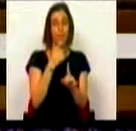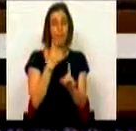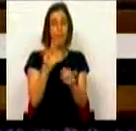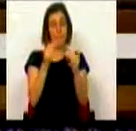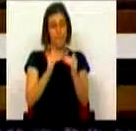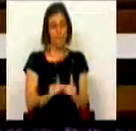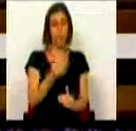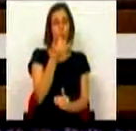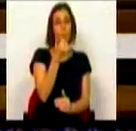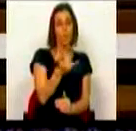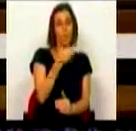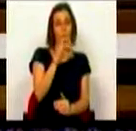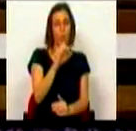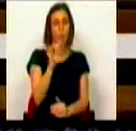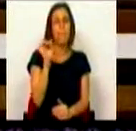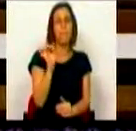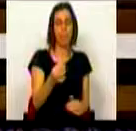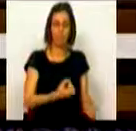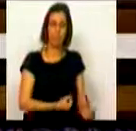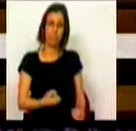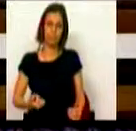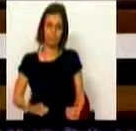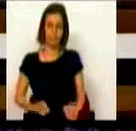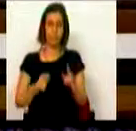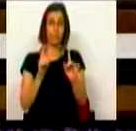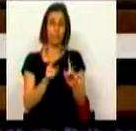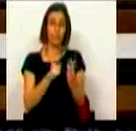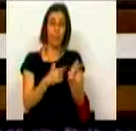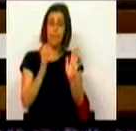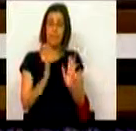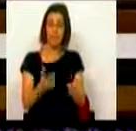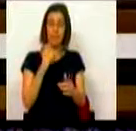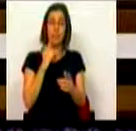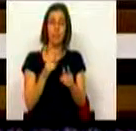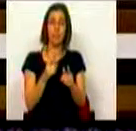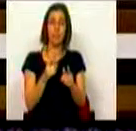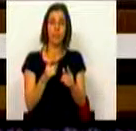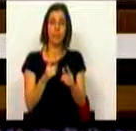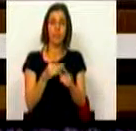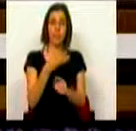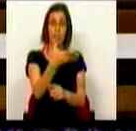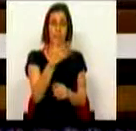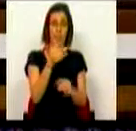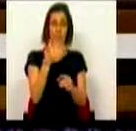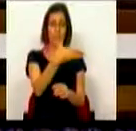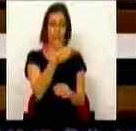menos 280 mil desempregados, sendo necessário recuar